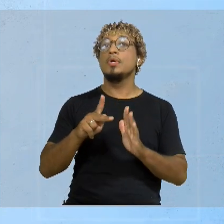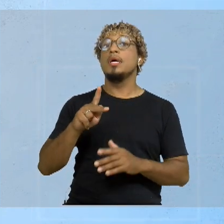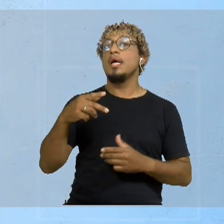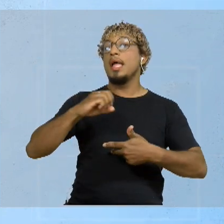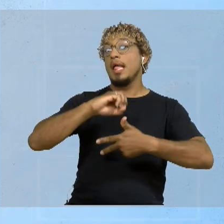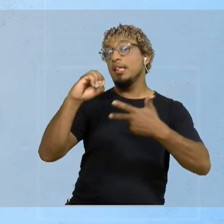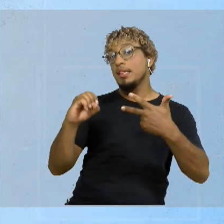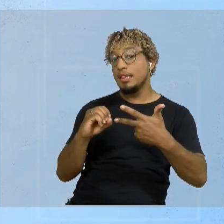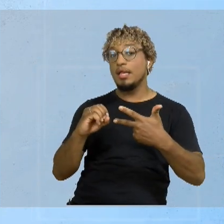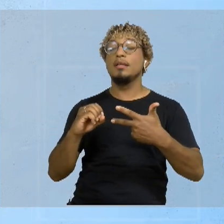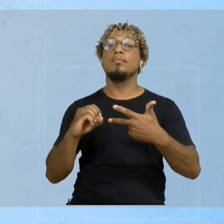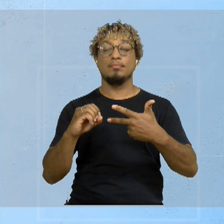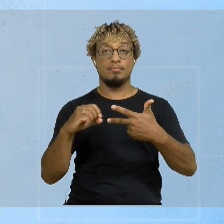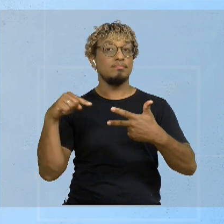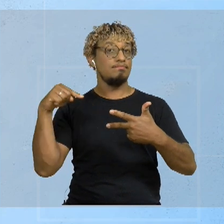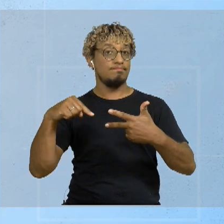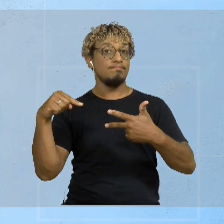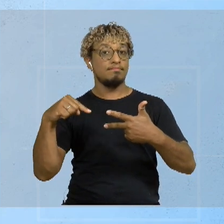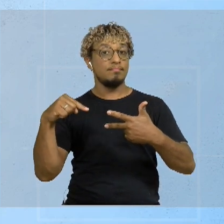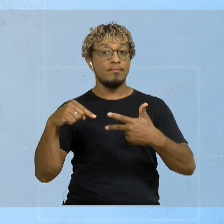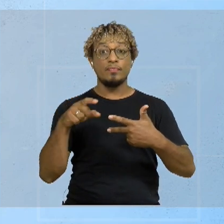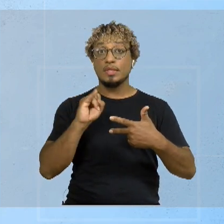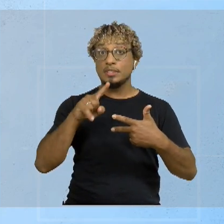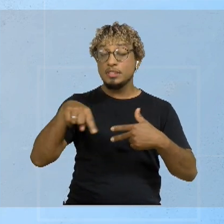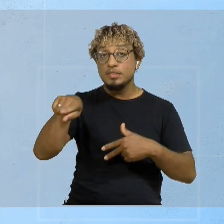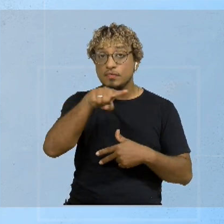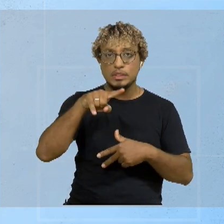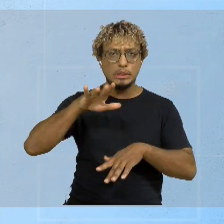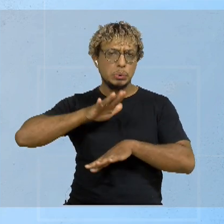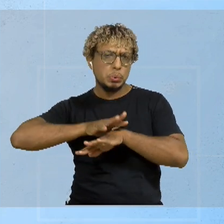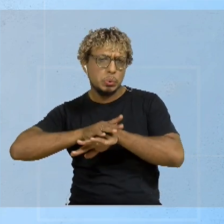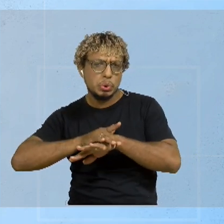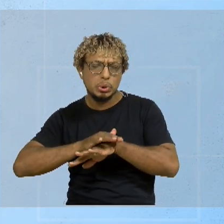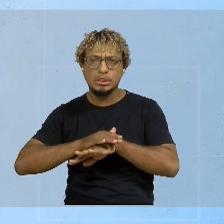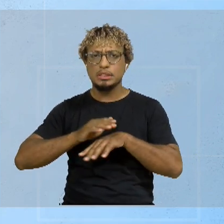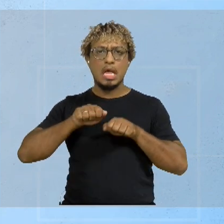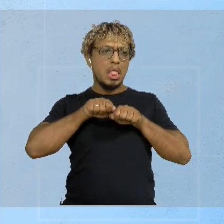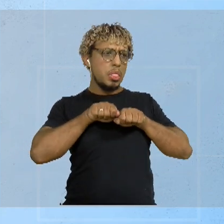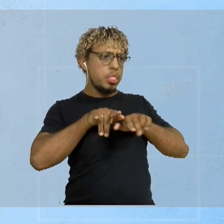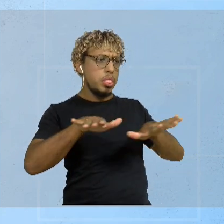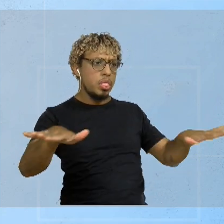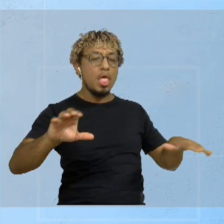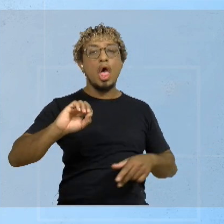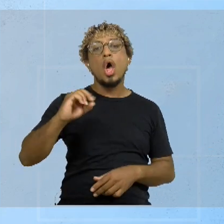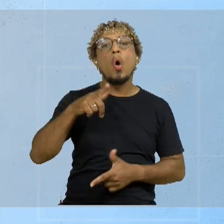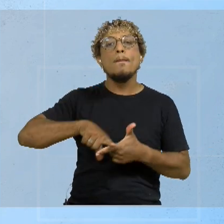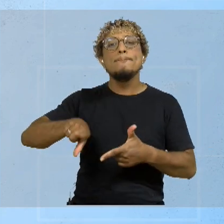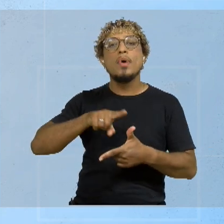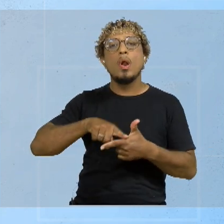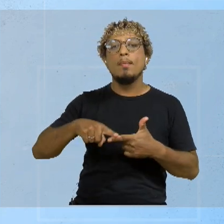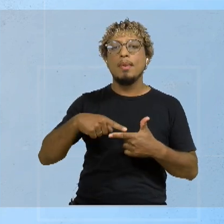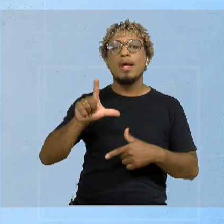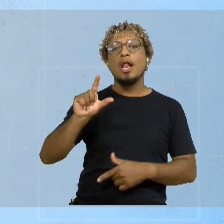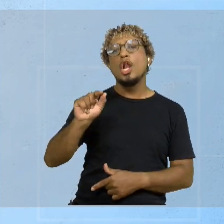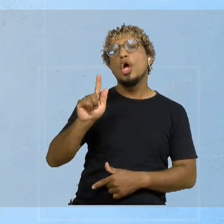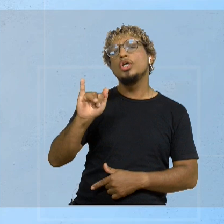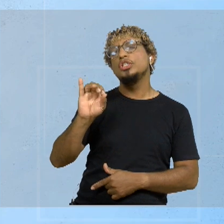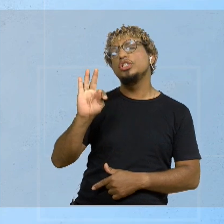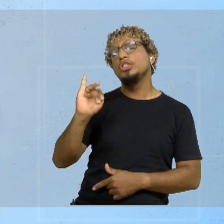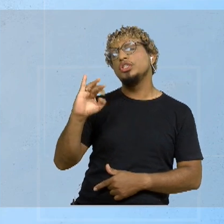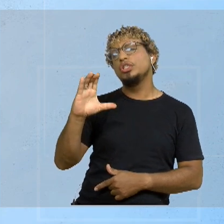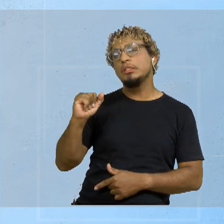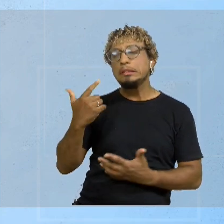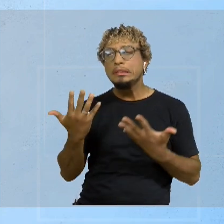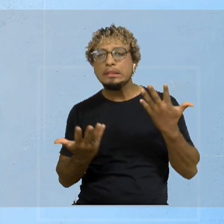enem.inep.gov.br barp participante em casos de doença infecciosa ou problemas de logística na justificativa